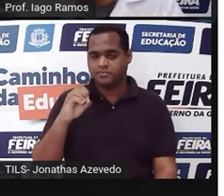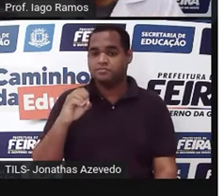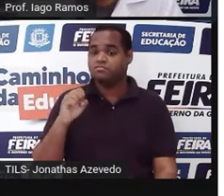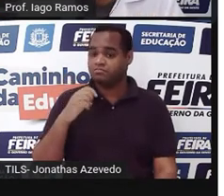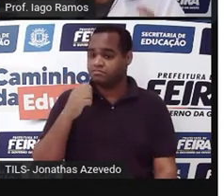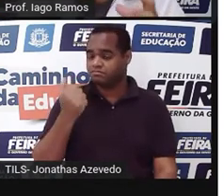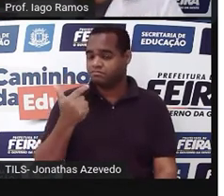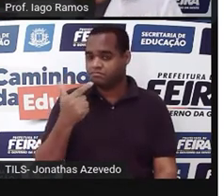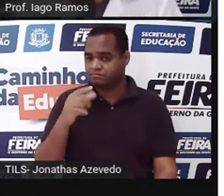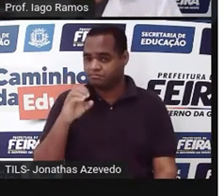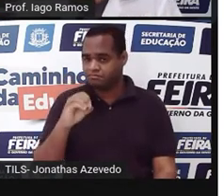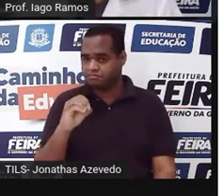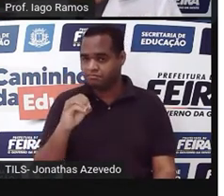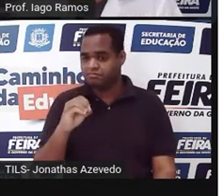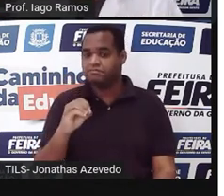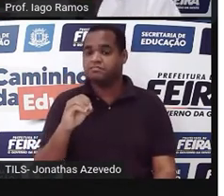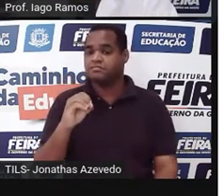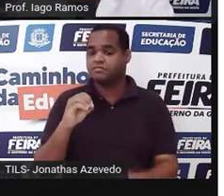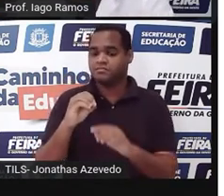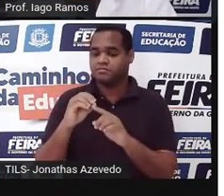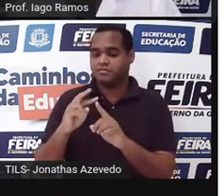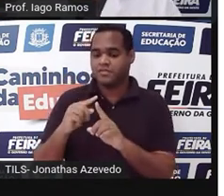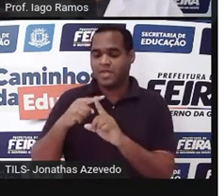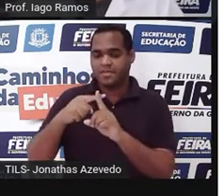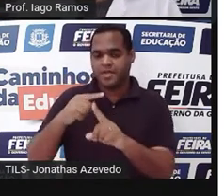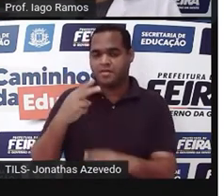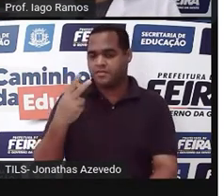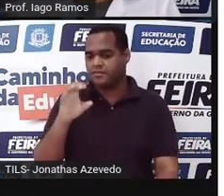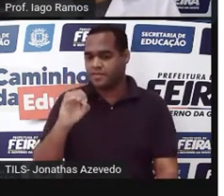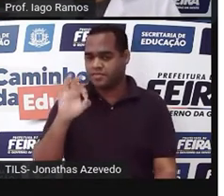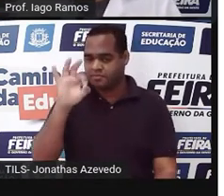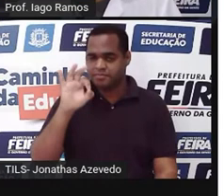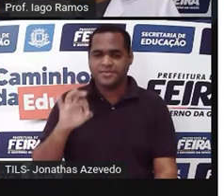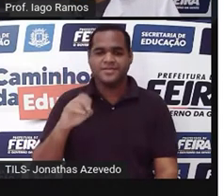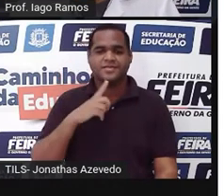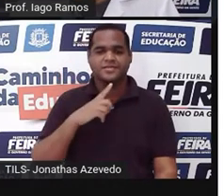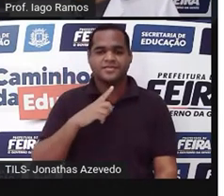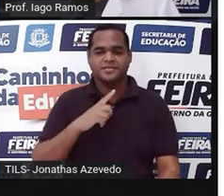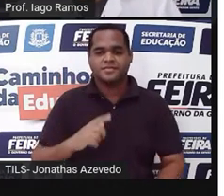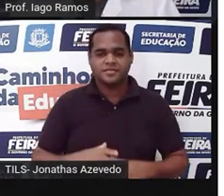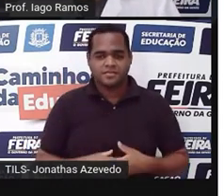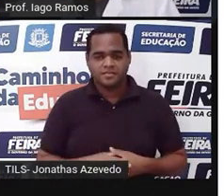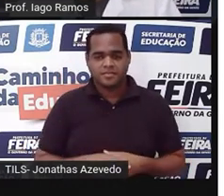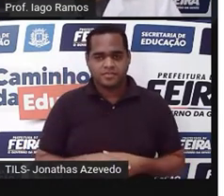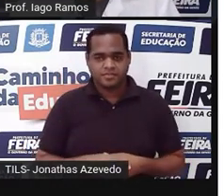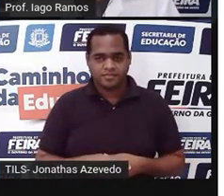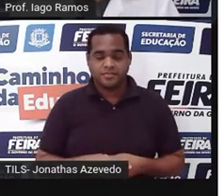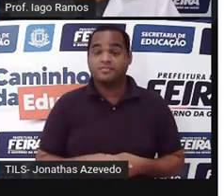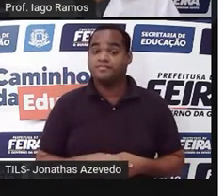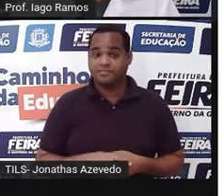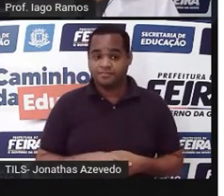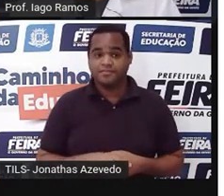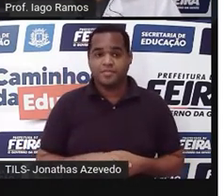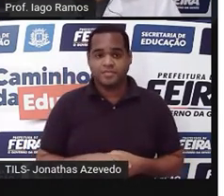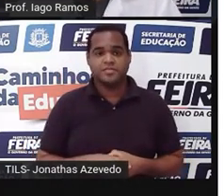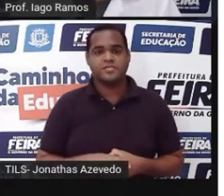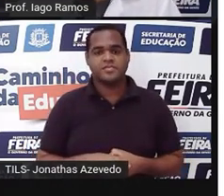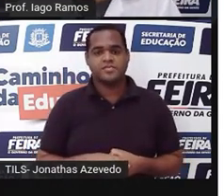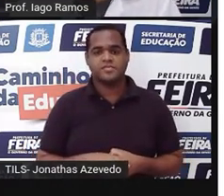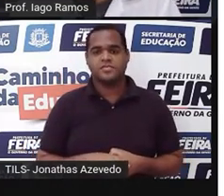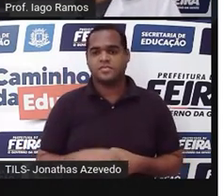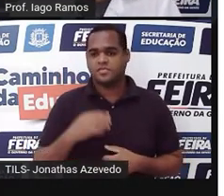120 mais vinte por cento do 120 ok é bom continuar a leitura